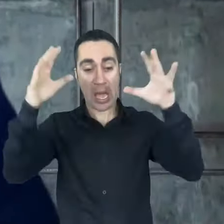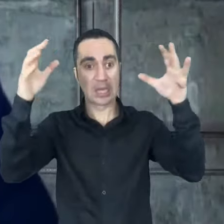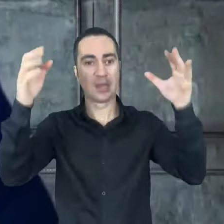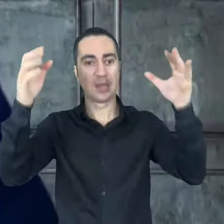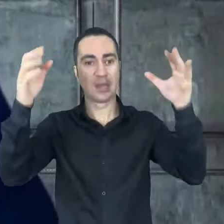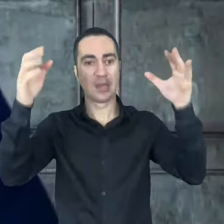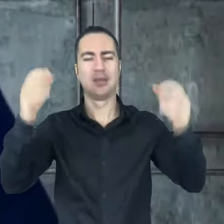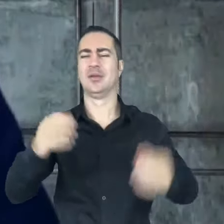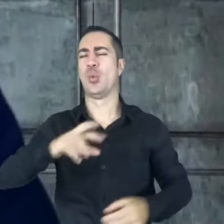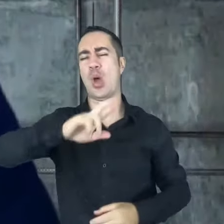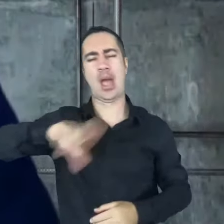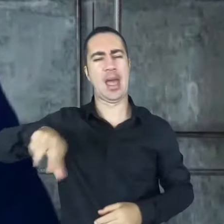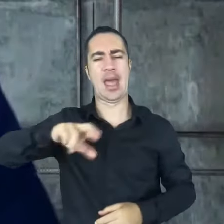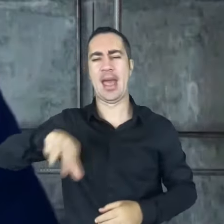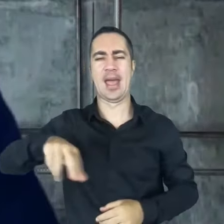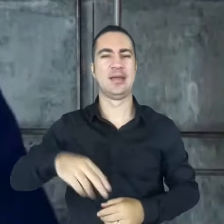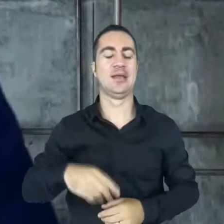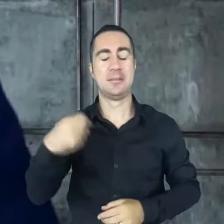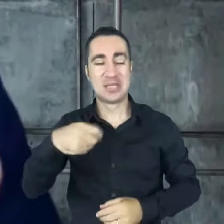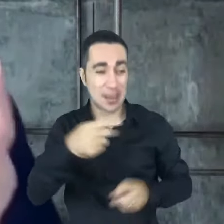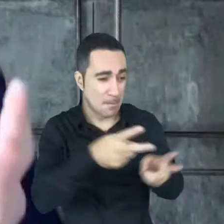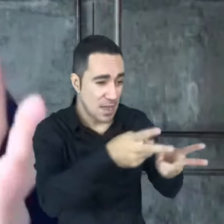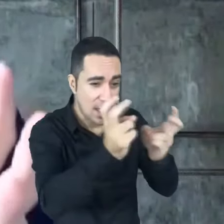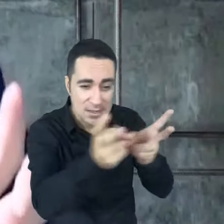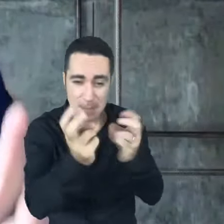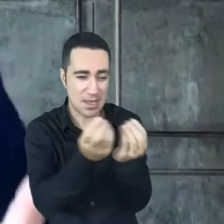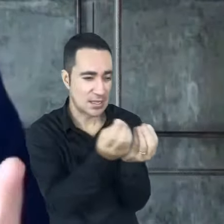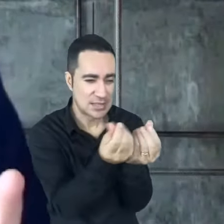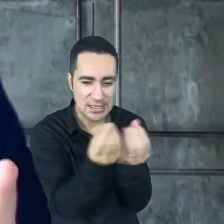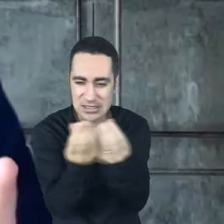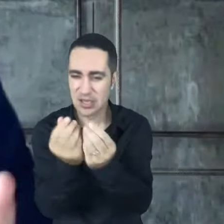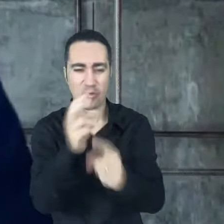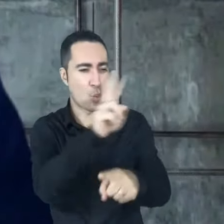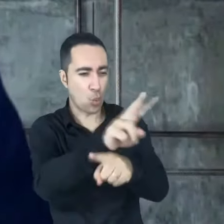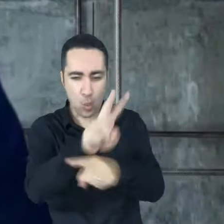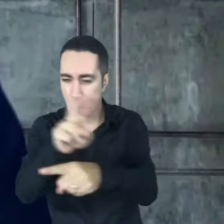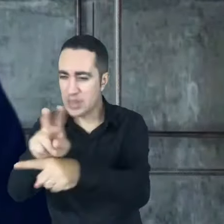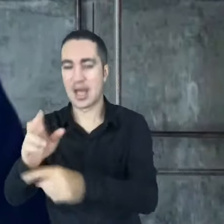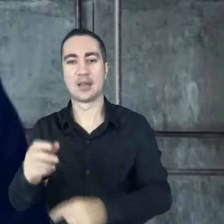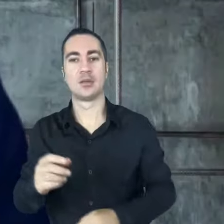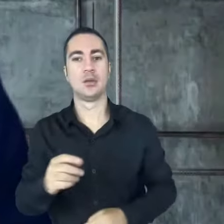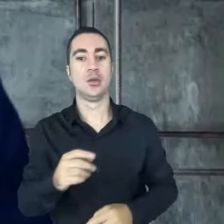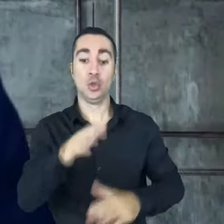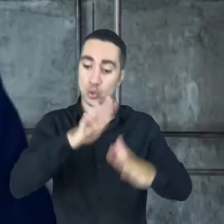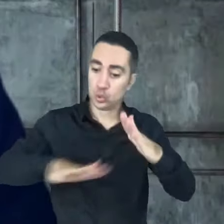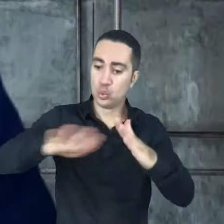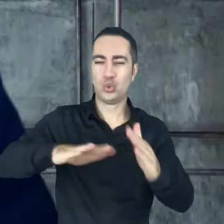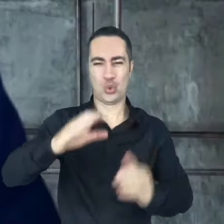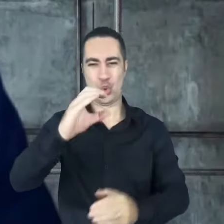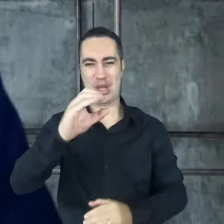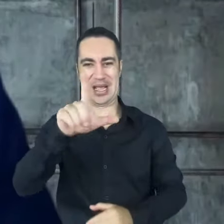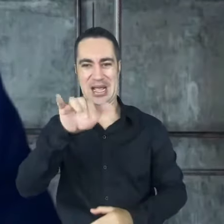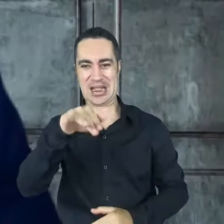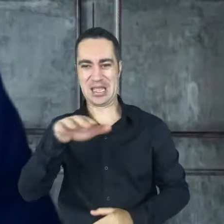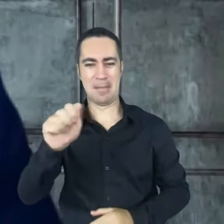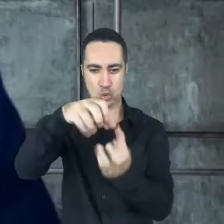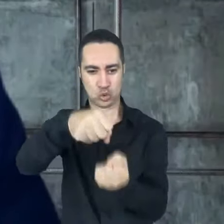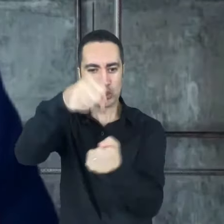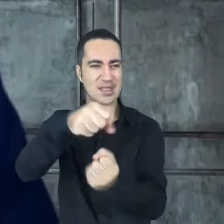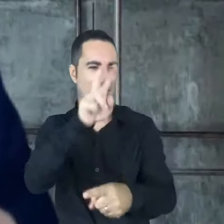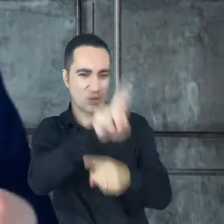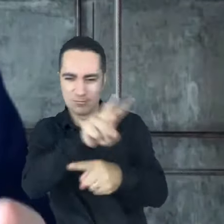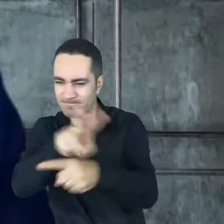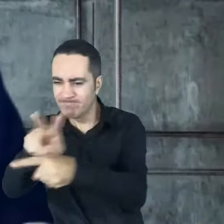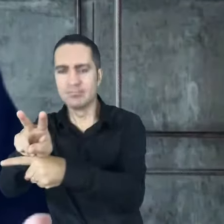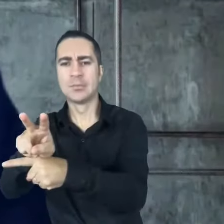gente tem que olhar isso com mais cuidado. Dentro da governança climática, e trato disso um pouco mais à frente, a gente